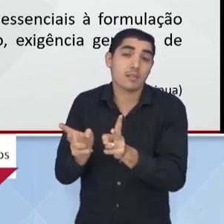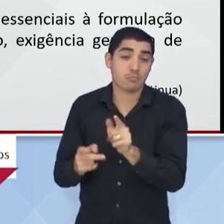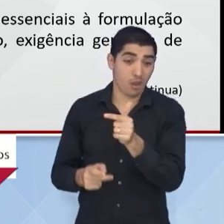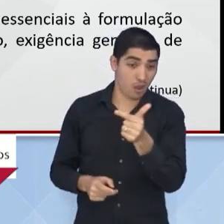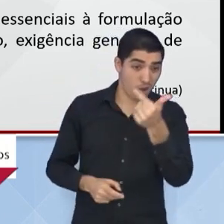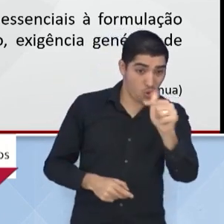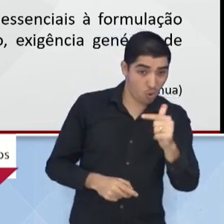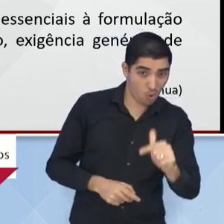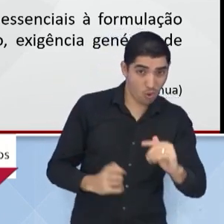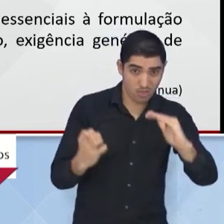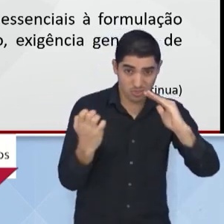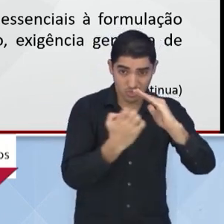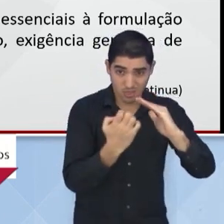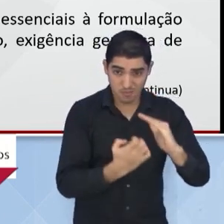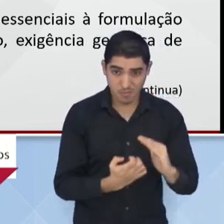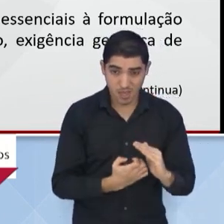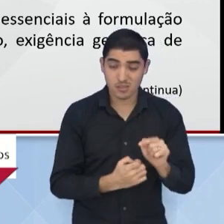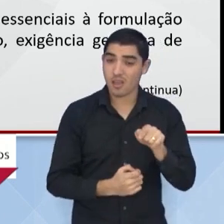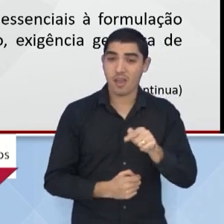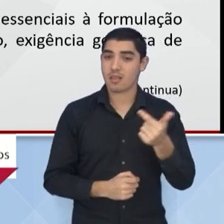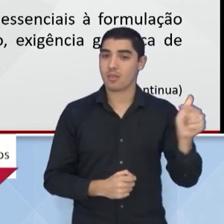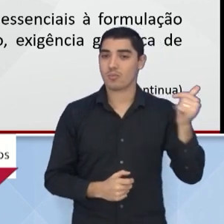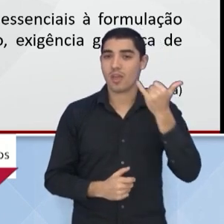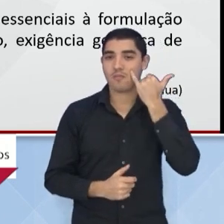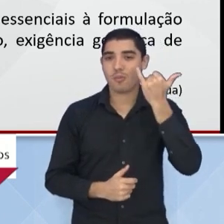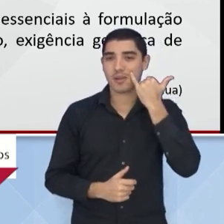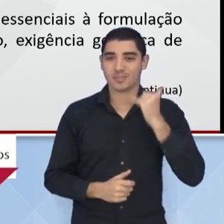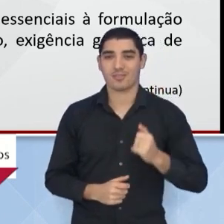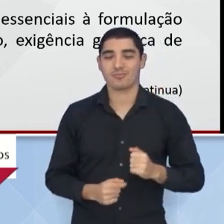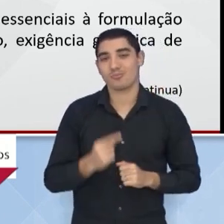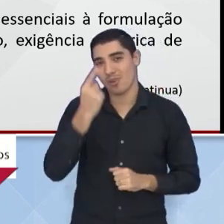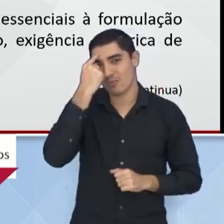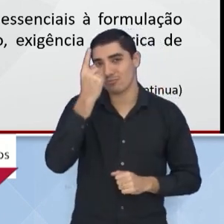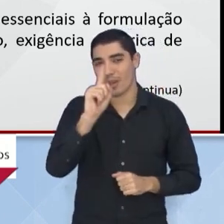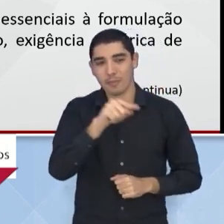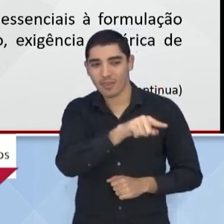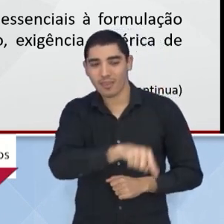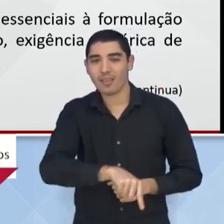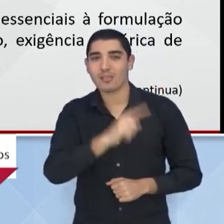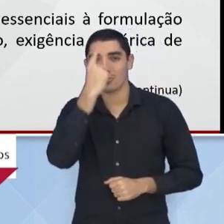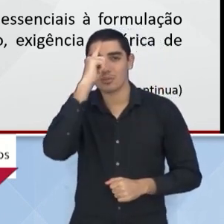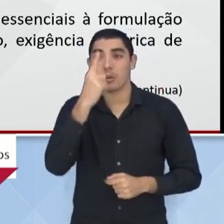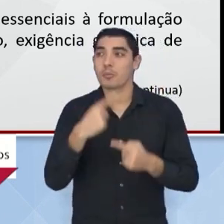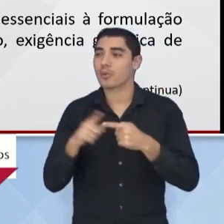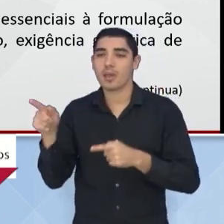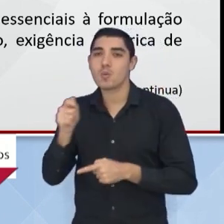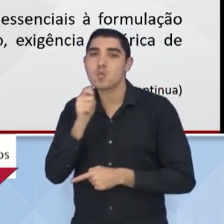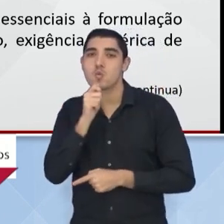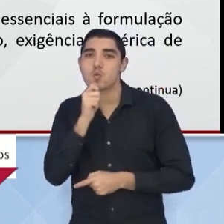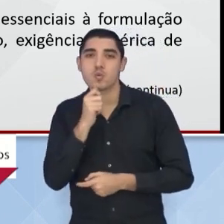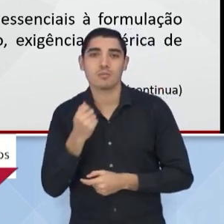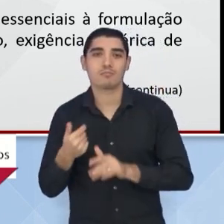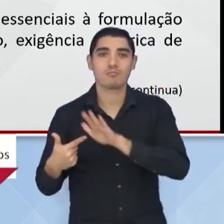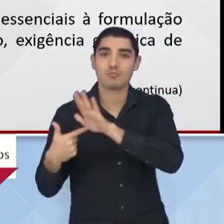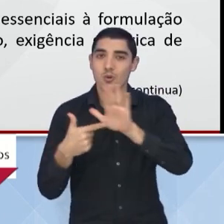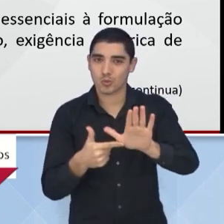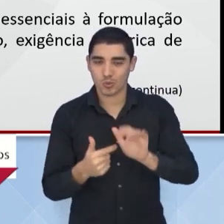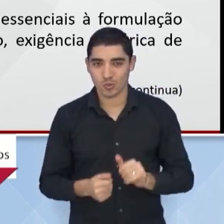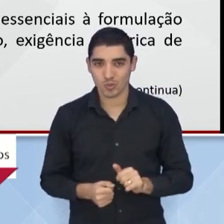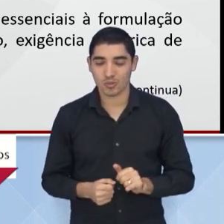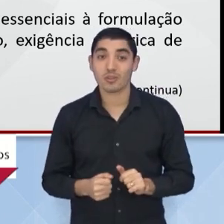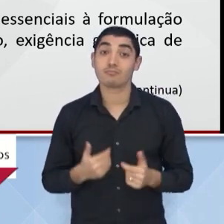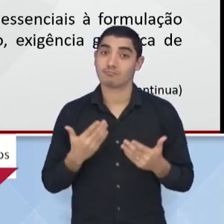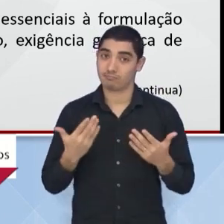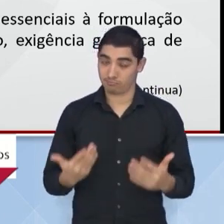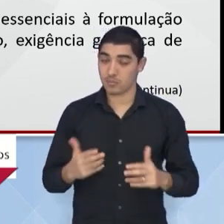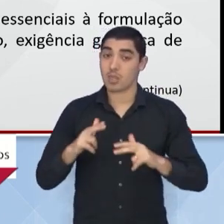licitantes não tinham essa essa informação então isso prejudicou a elaboração de propostas isso deveria estar constando no estudo técnico isso poderia ter sido